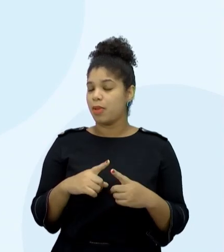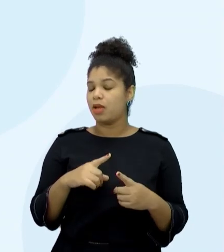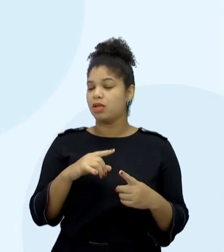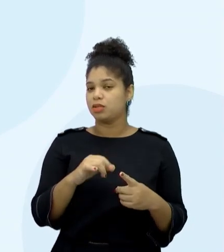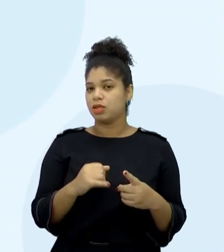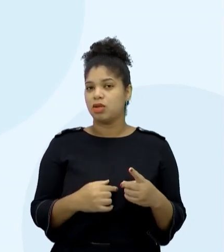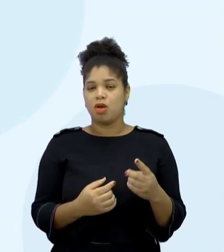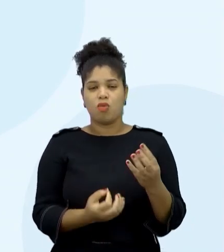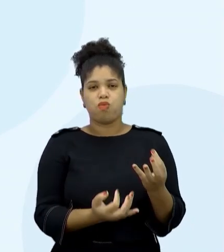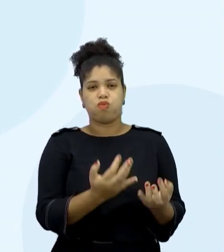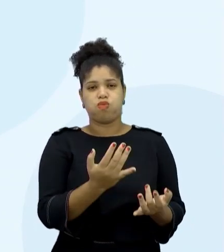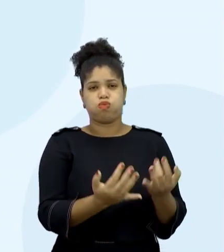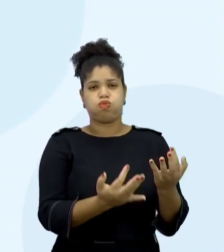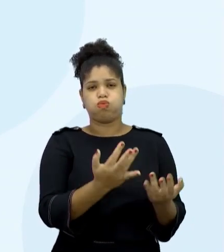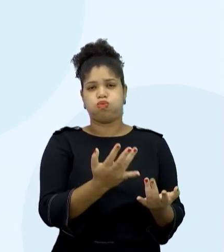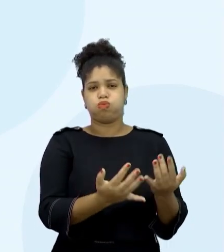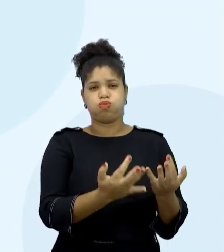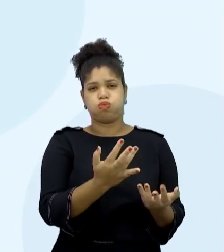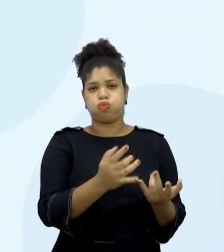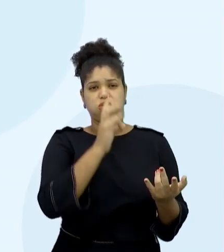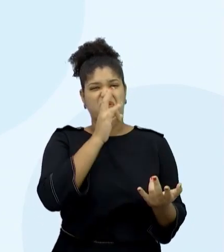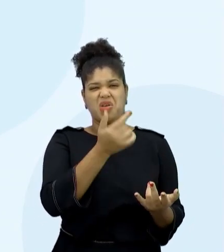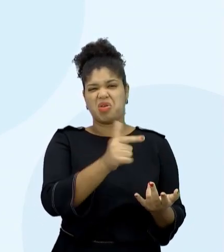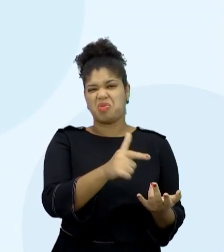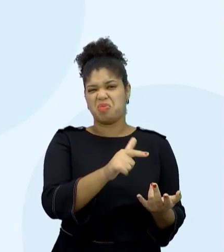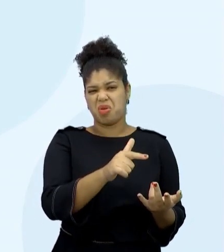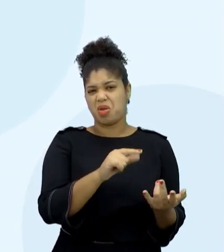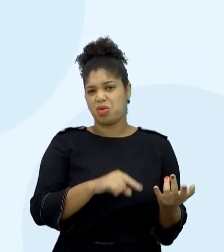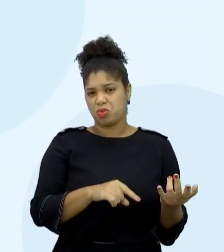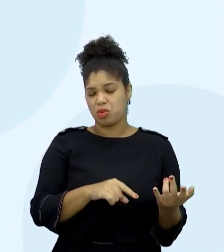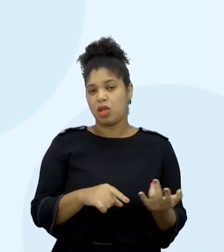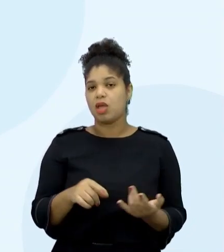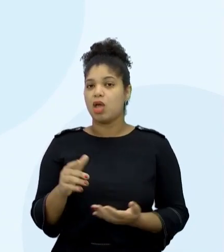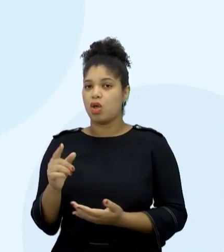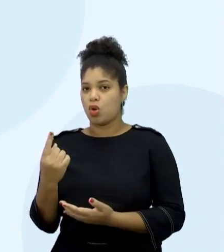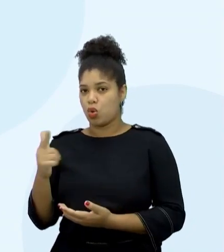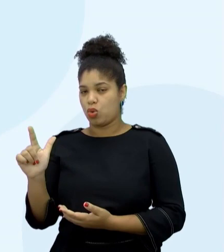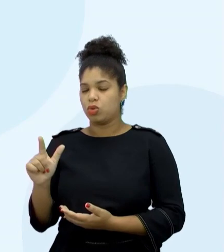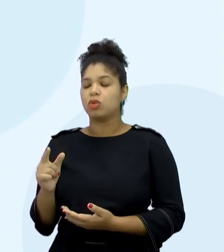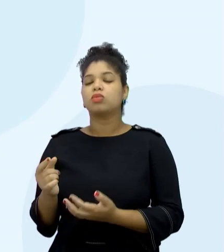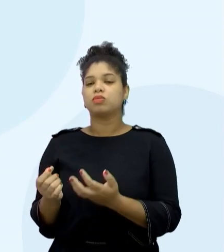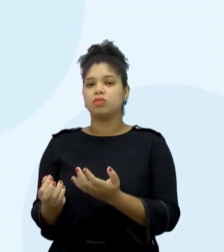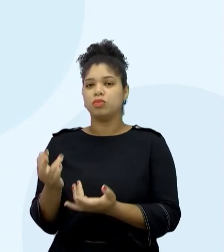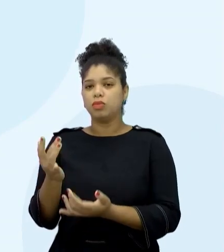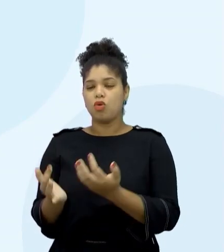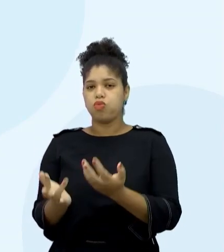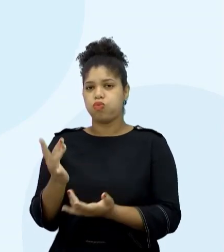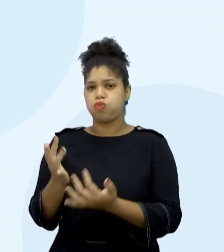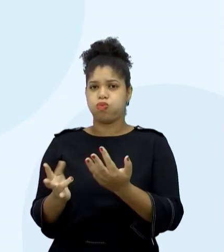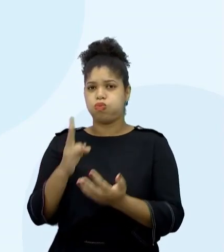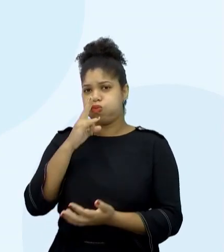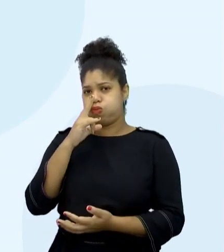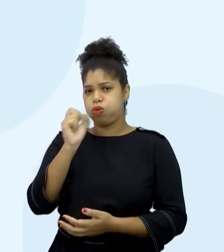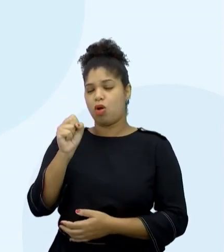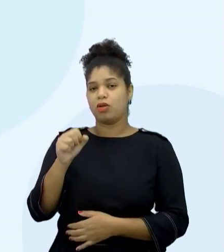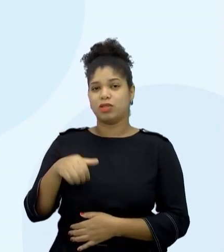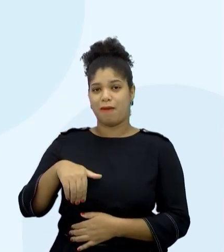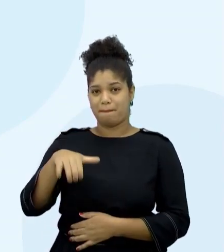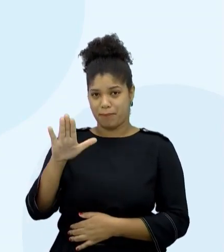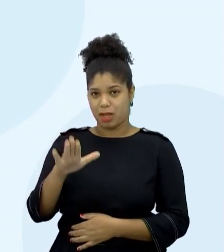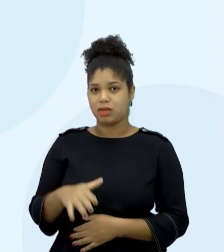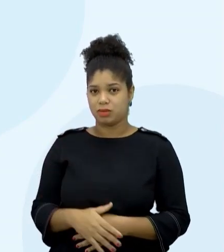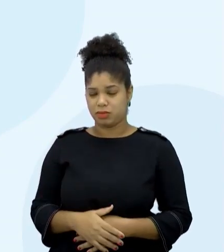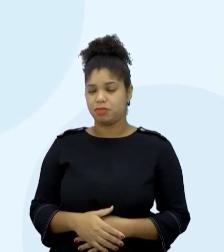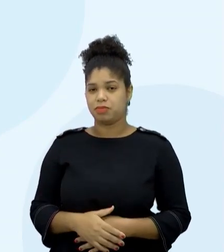de evaporação ou de ebulição, ele acaba evaporando e as partes que